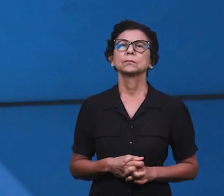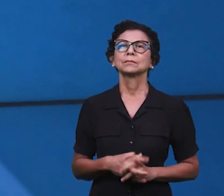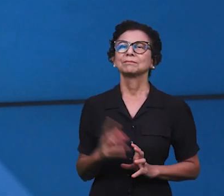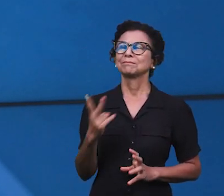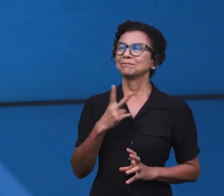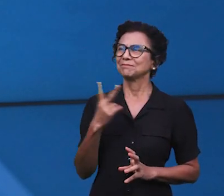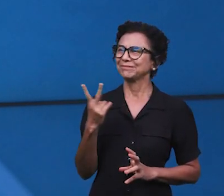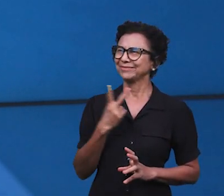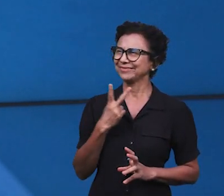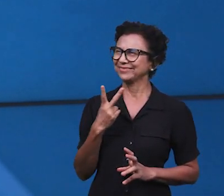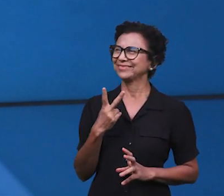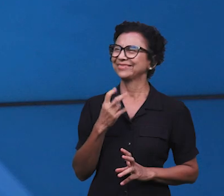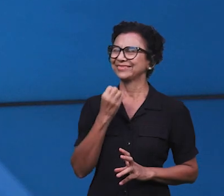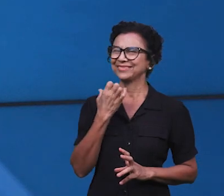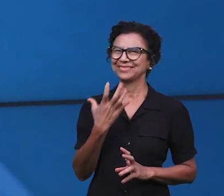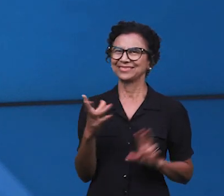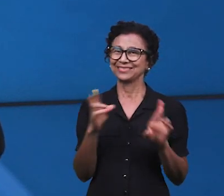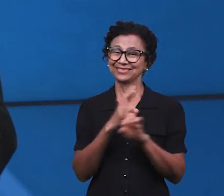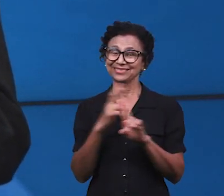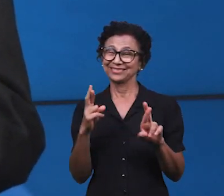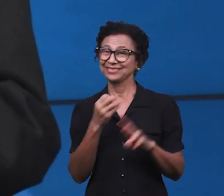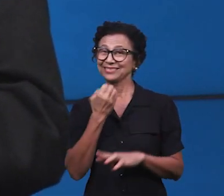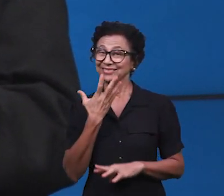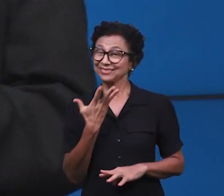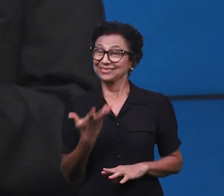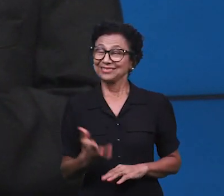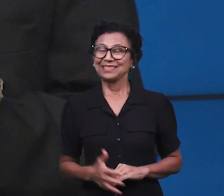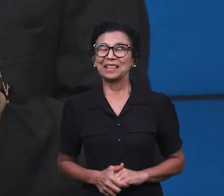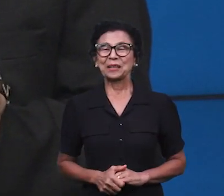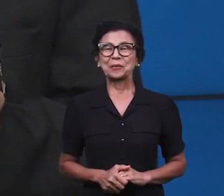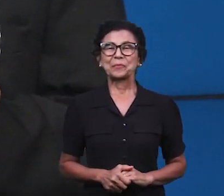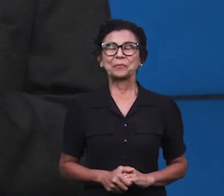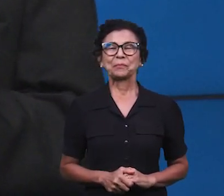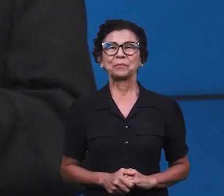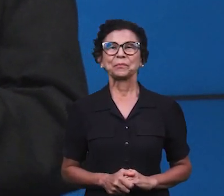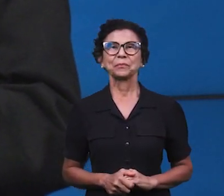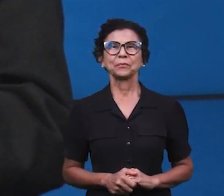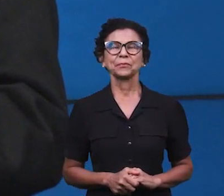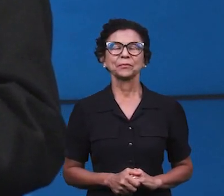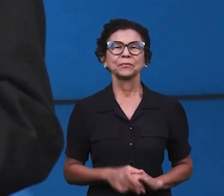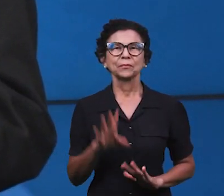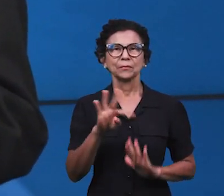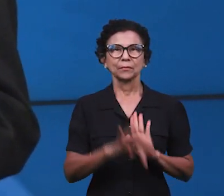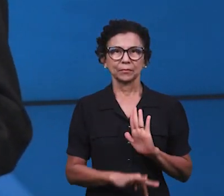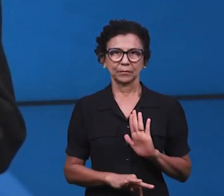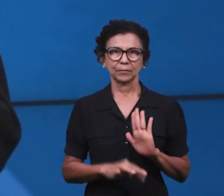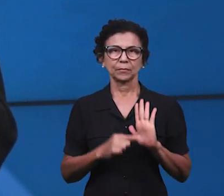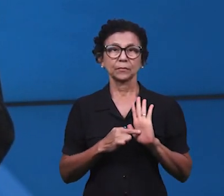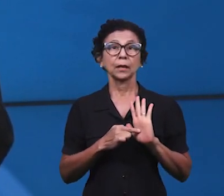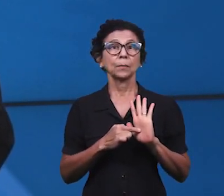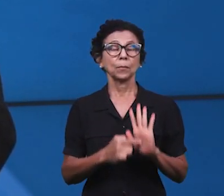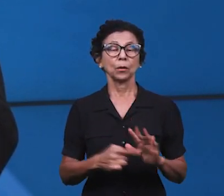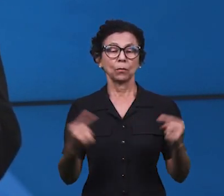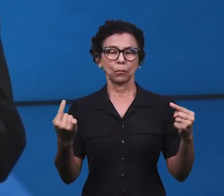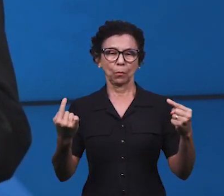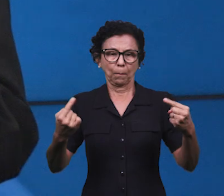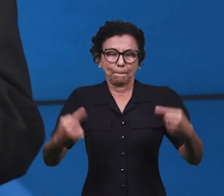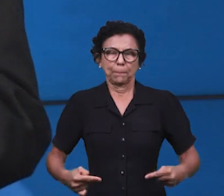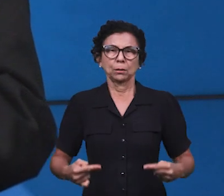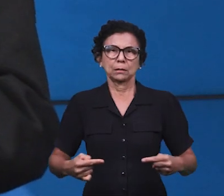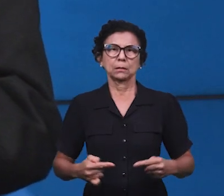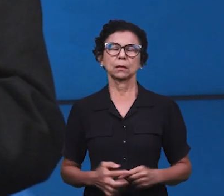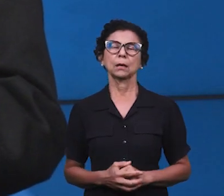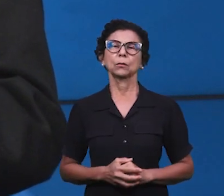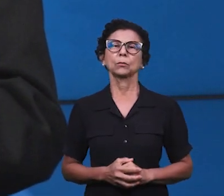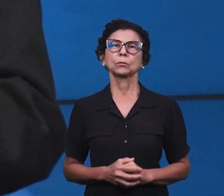entenderam muito bem aí na colocação, né? Realmente, essa leitura do texto já mostra exatamente que essa oposição,